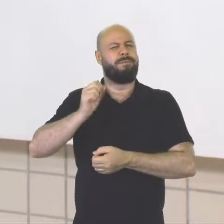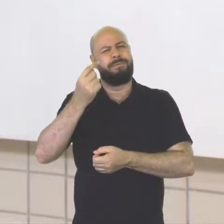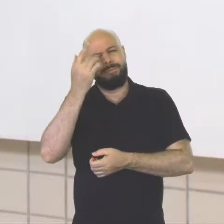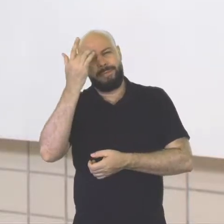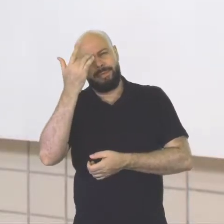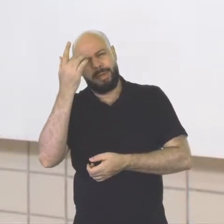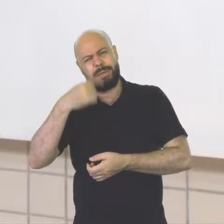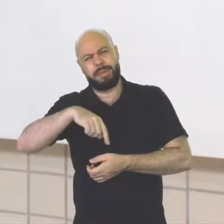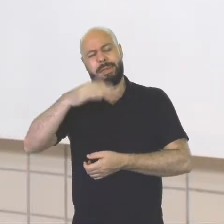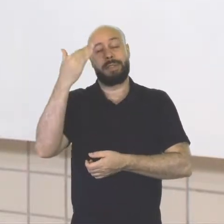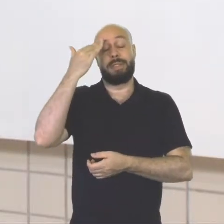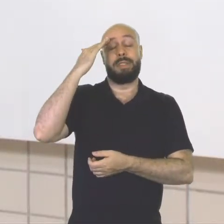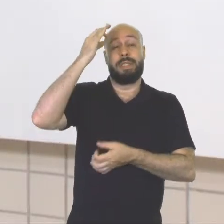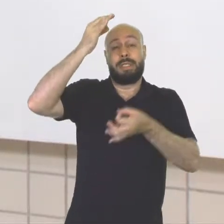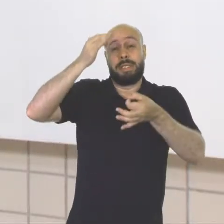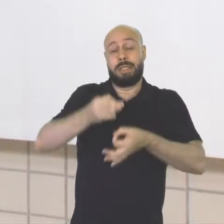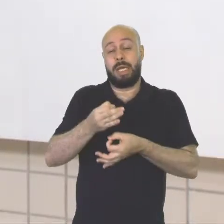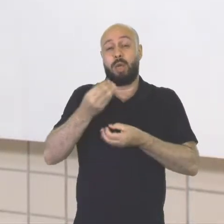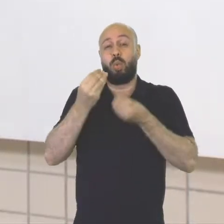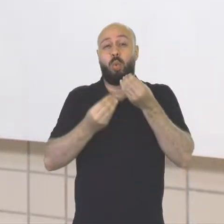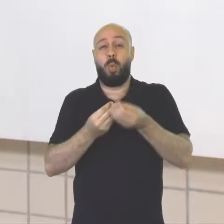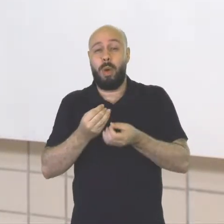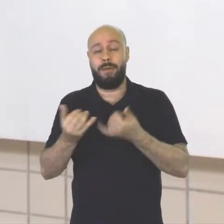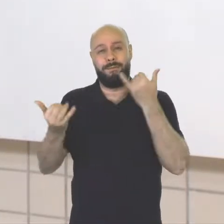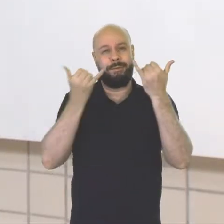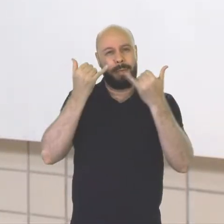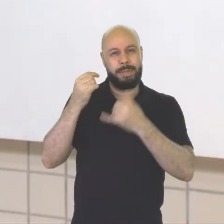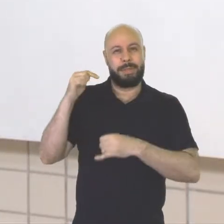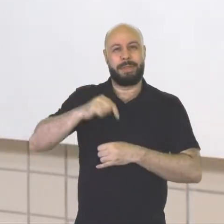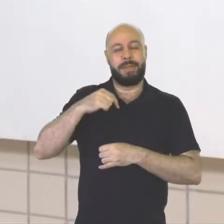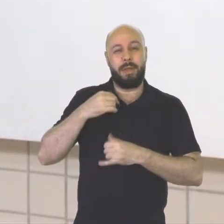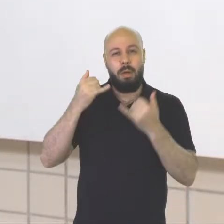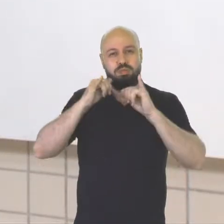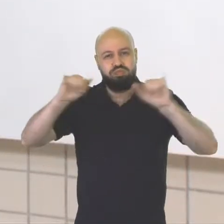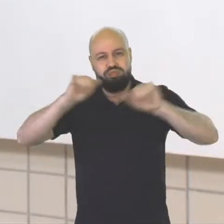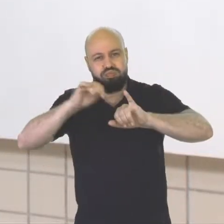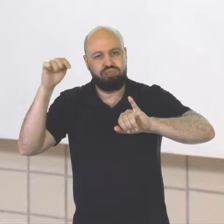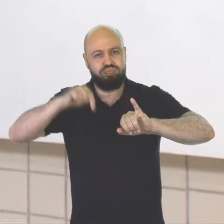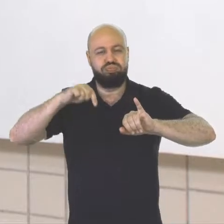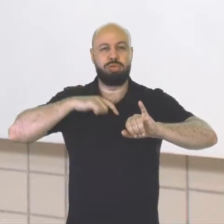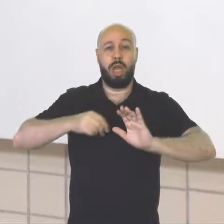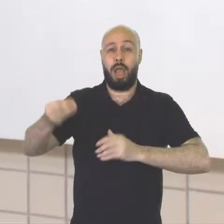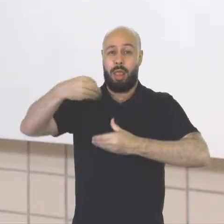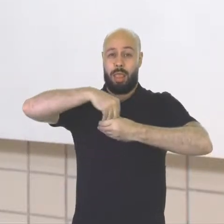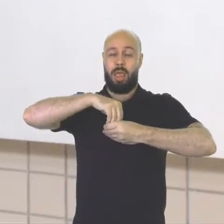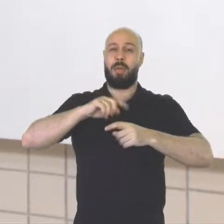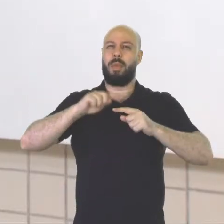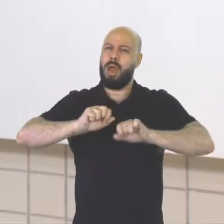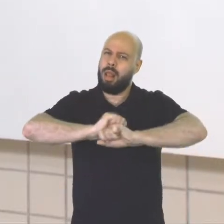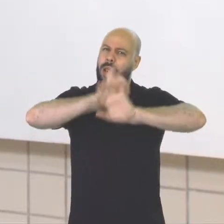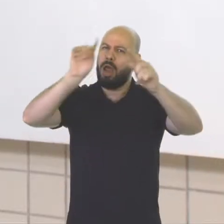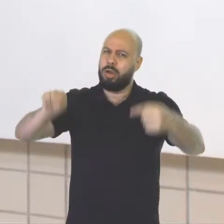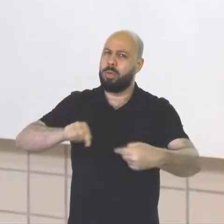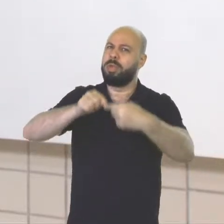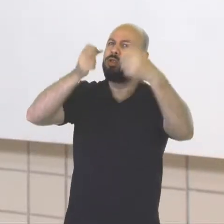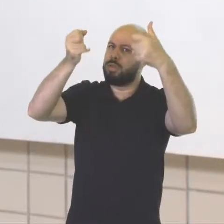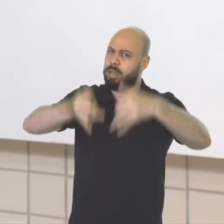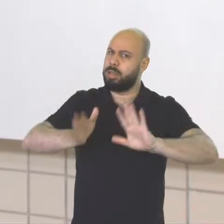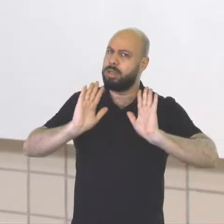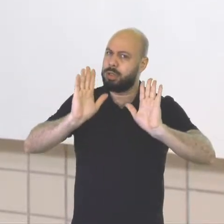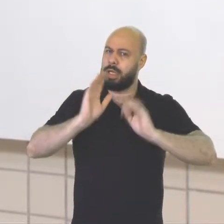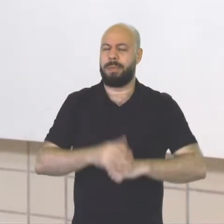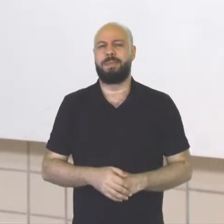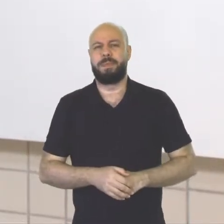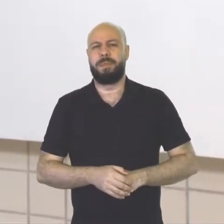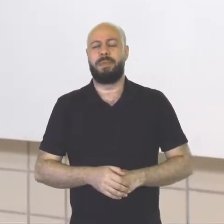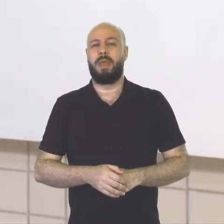vocês entenderem essas informações que a notícia nos traz, né, até porque, como eu disse, ela é clara, ela é objetiva, a Lídia,